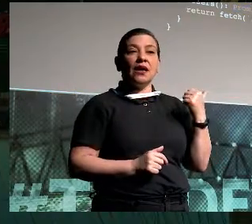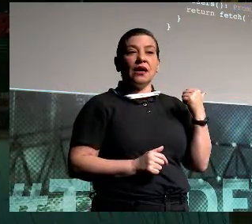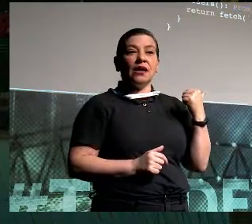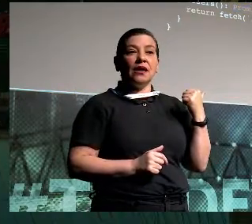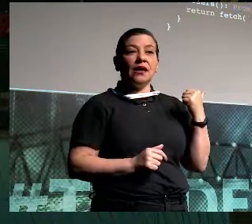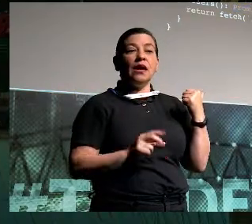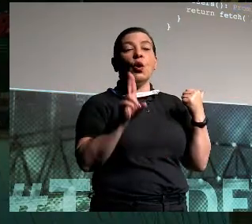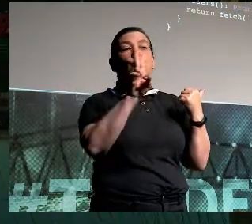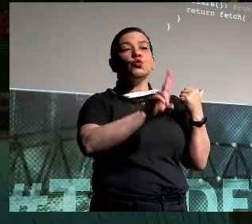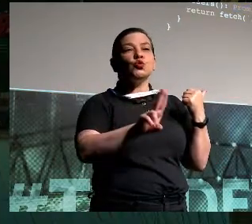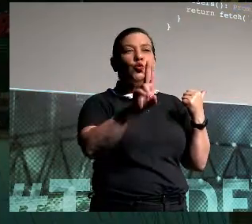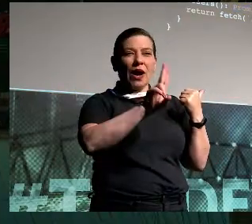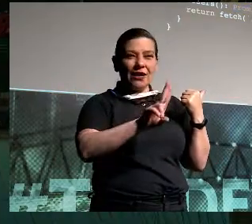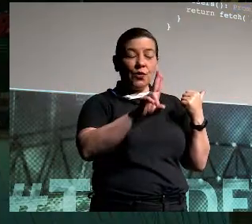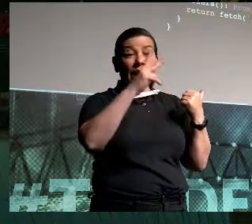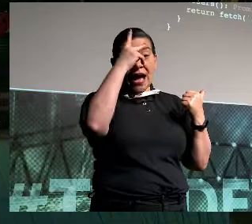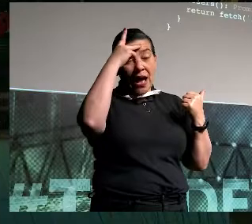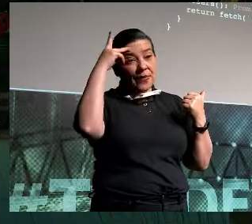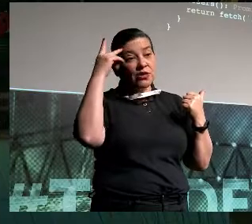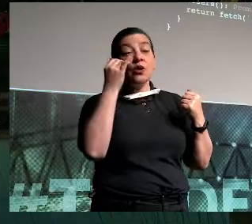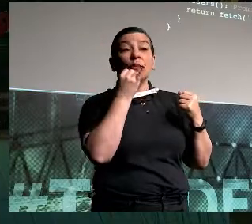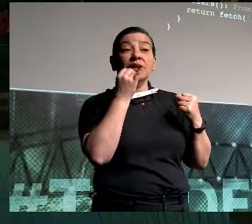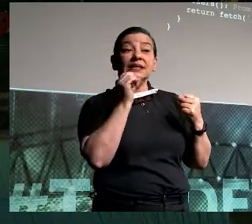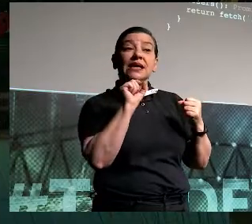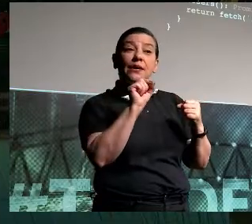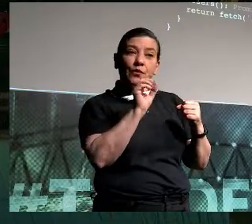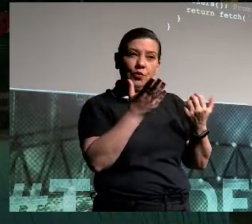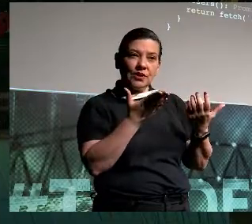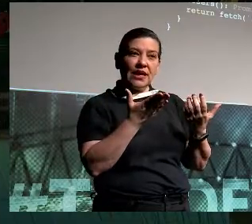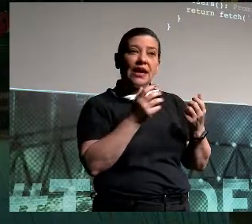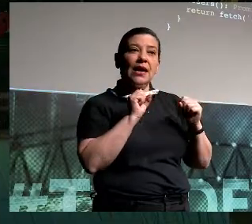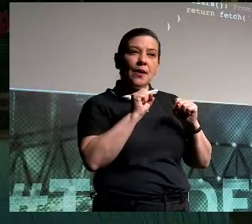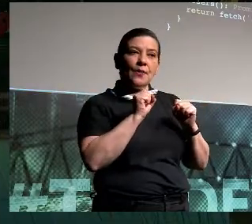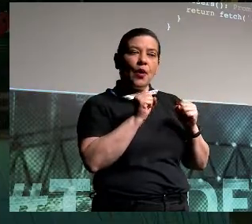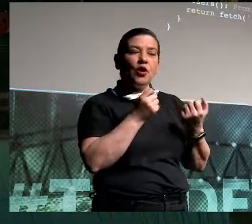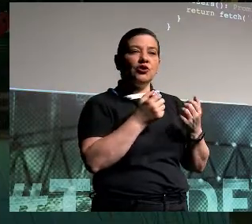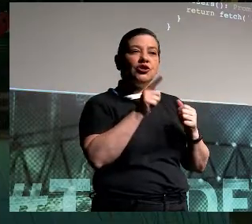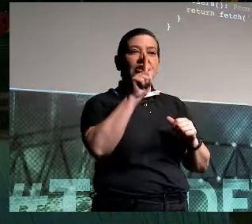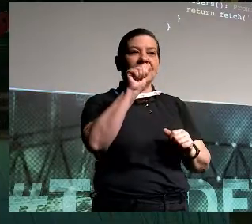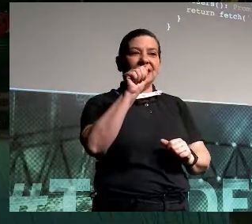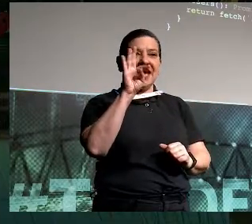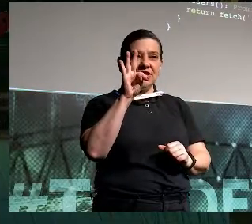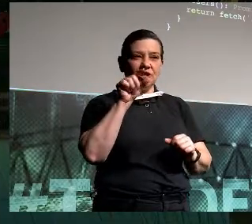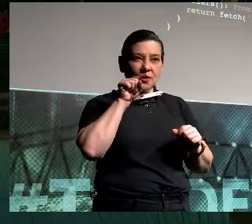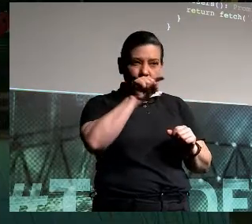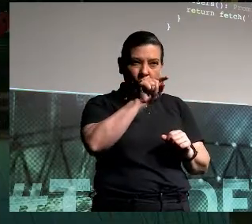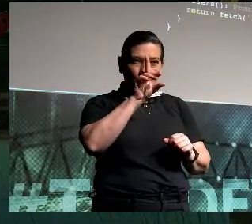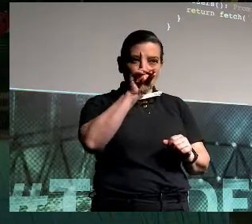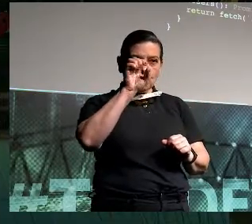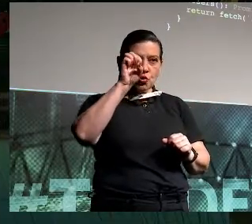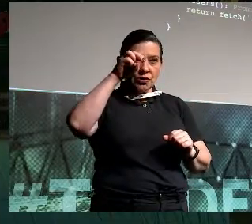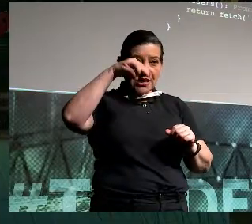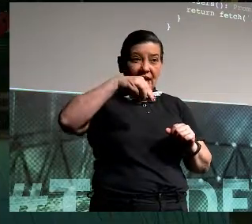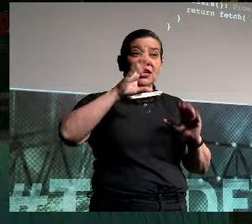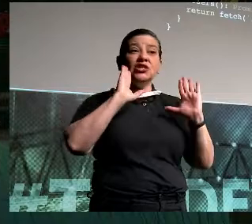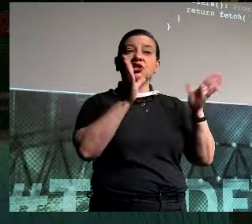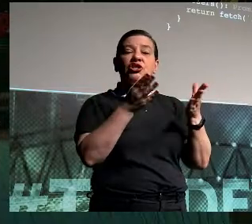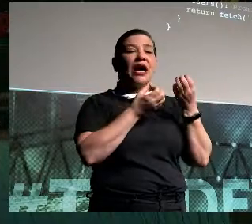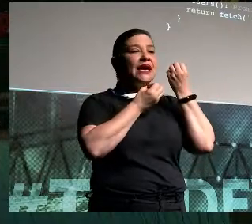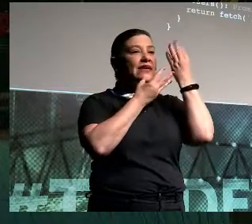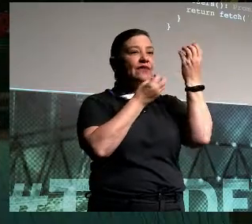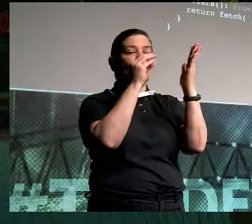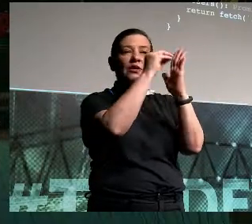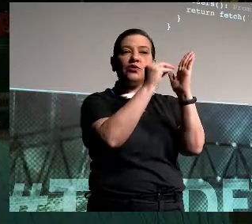um usuário. Então, quando a pessoa der um getUser.then, automaticamente lá dentro eu vou ter os dados do usuário